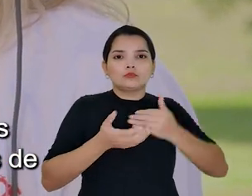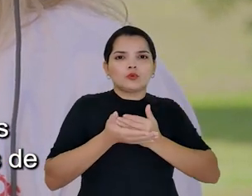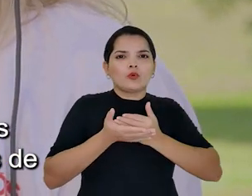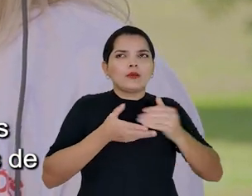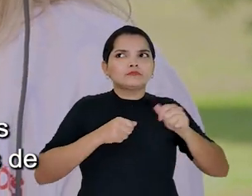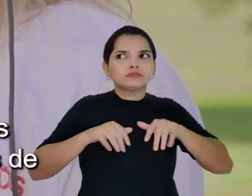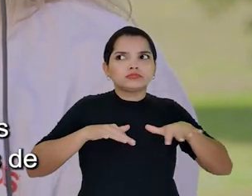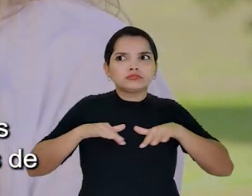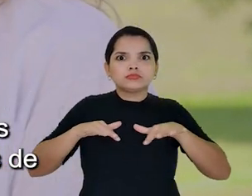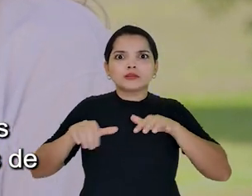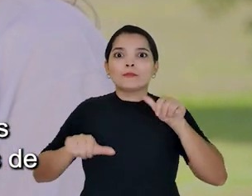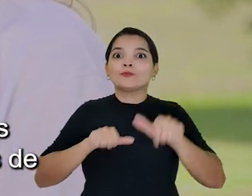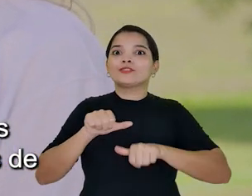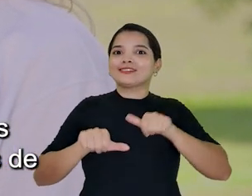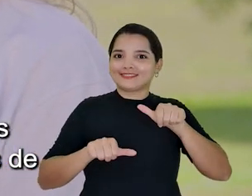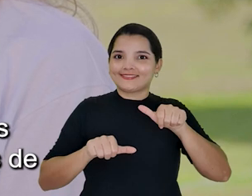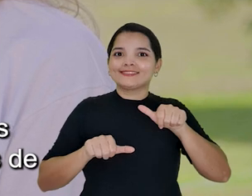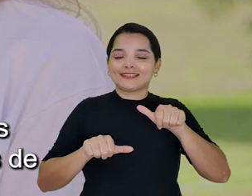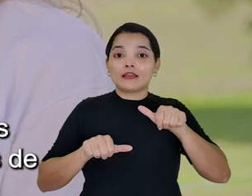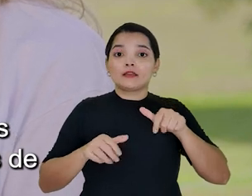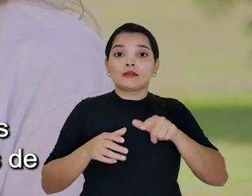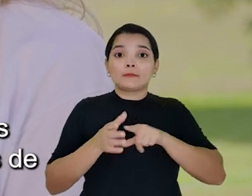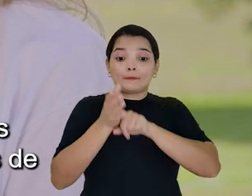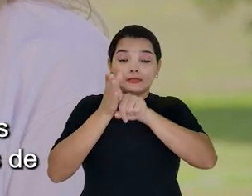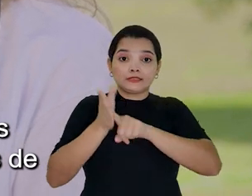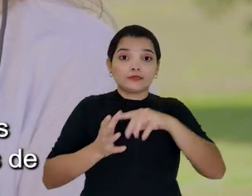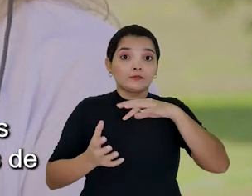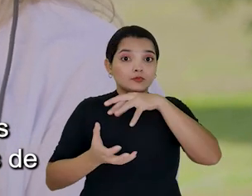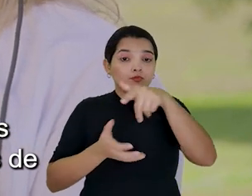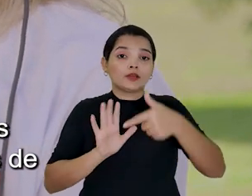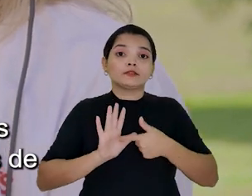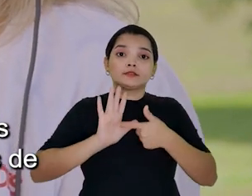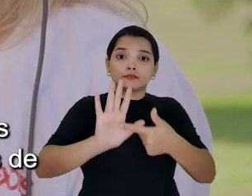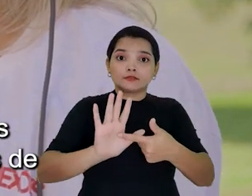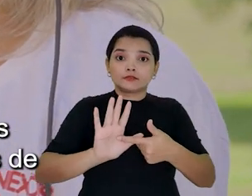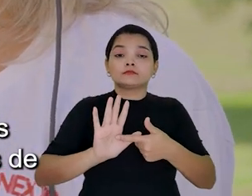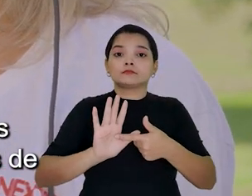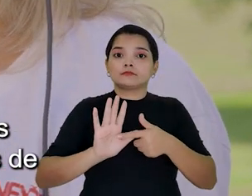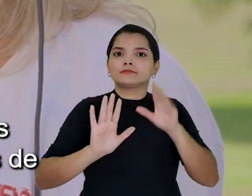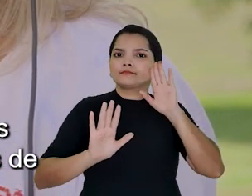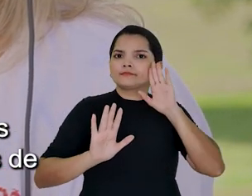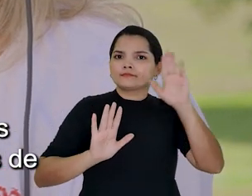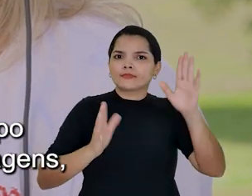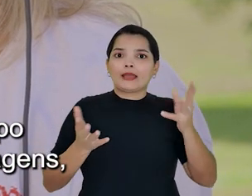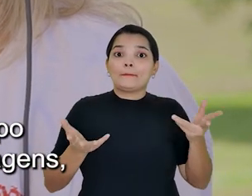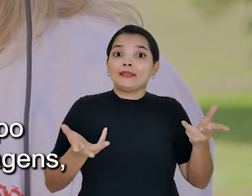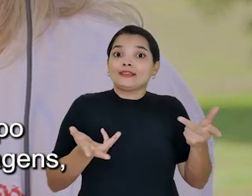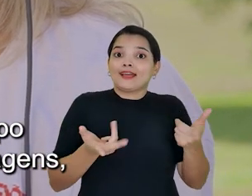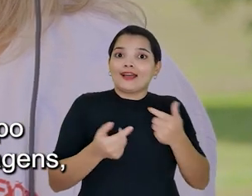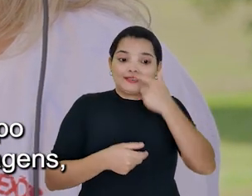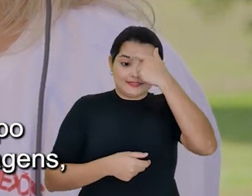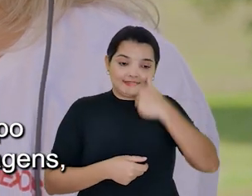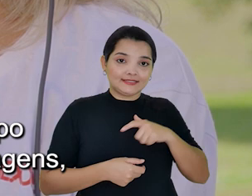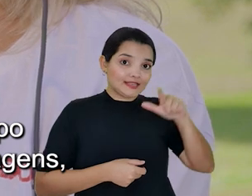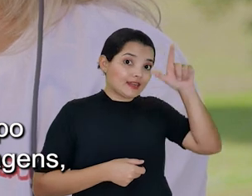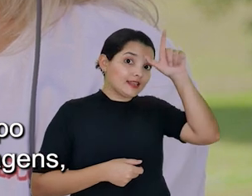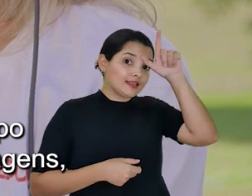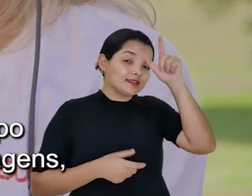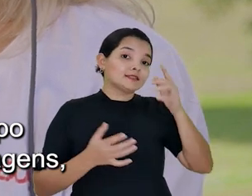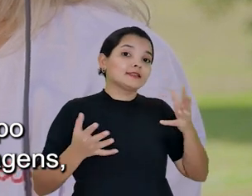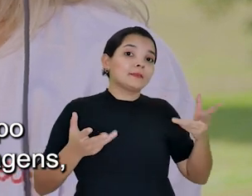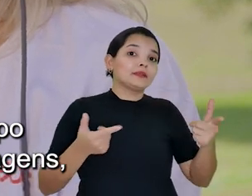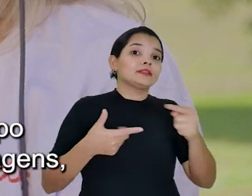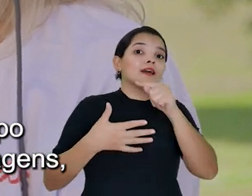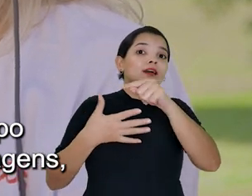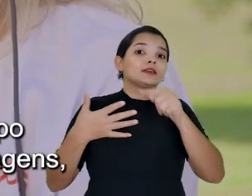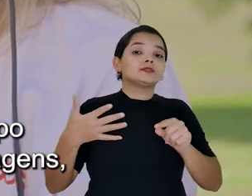mudanças pesquisas mundiais mostram apontam que entre as habilidades essenciais de um líder estão